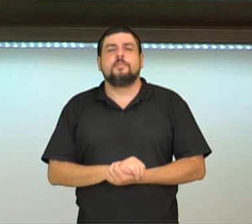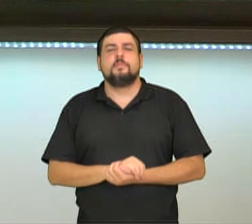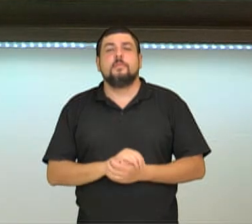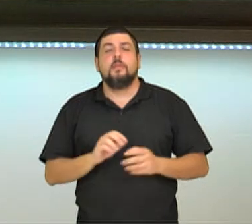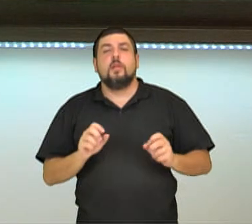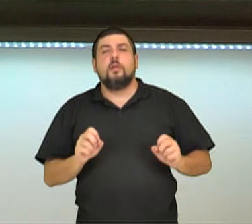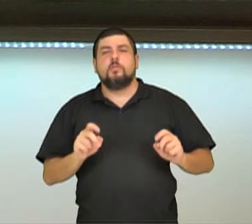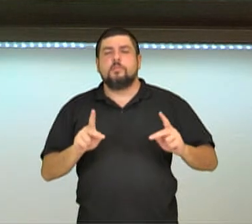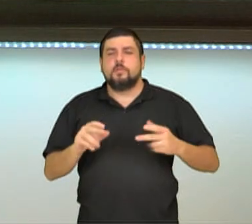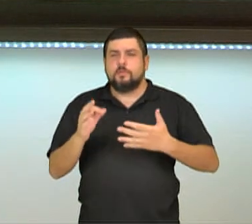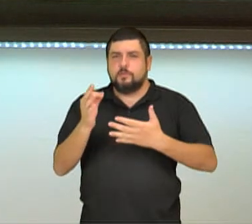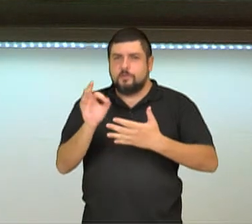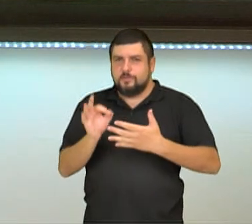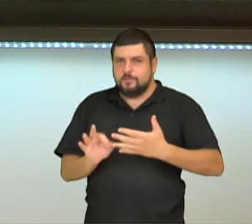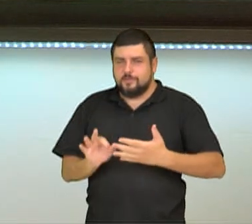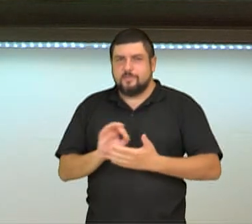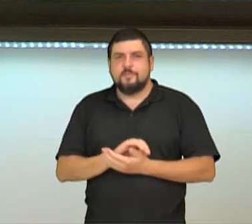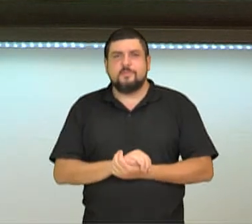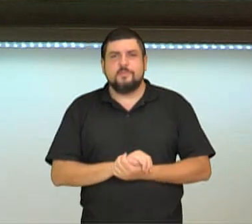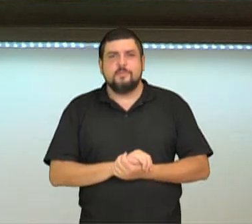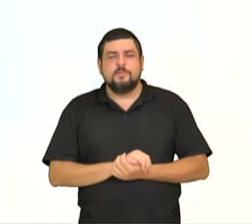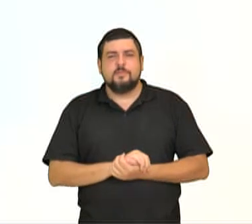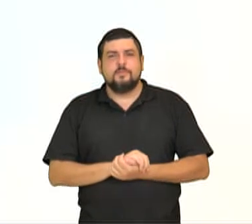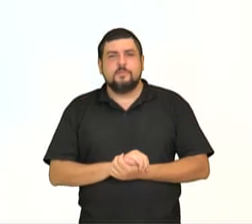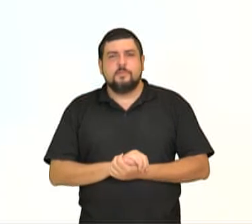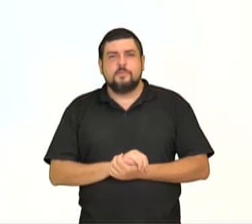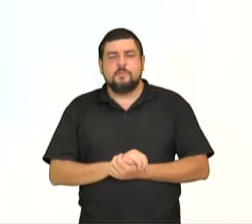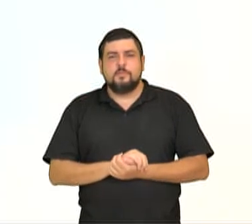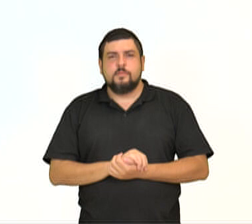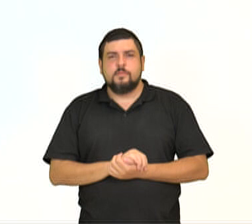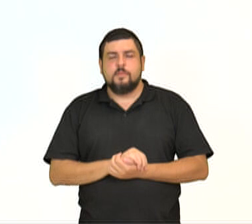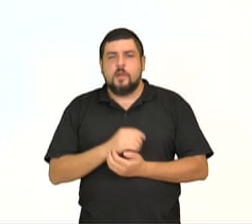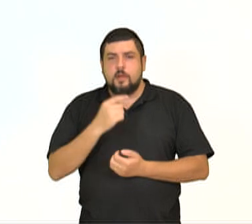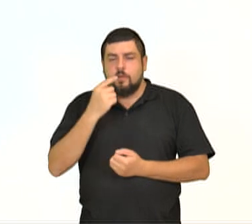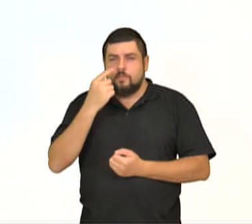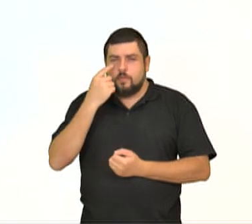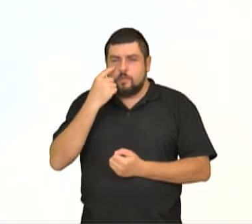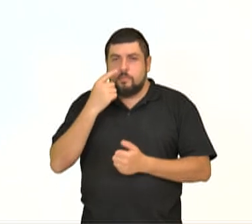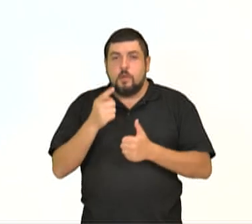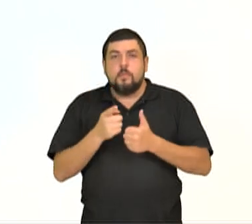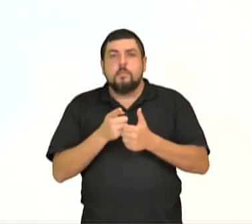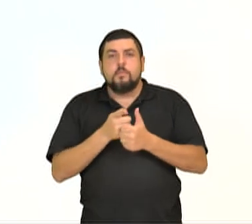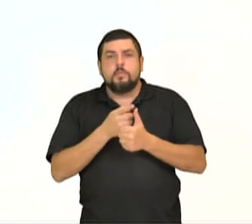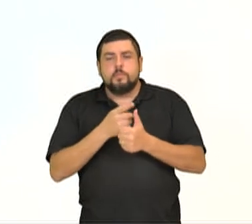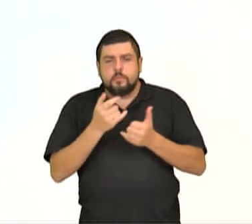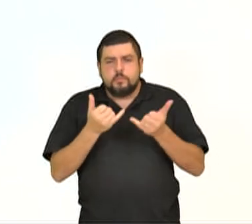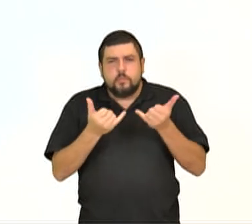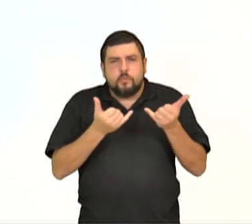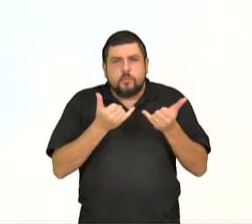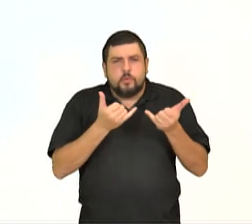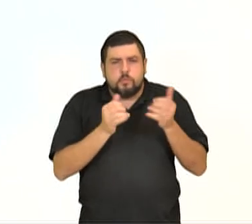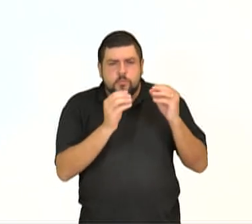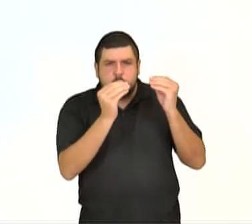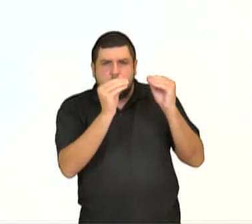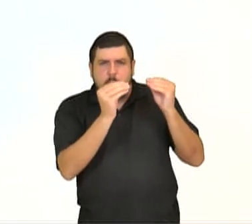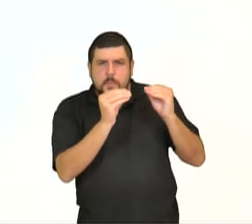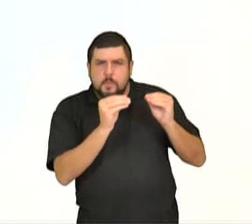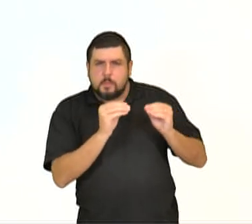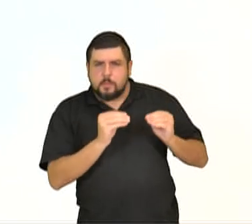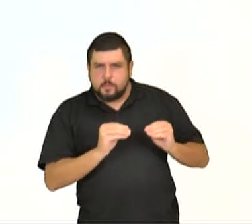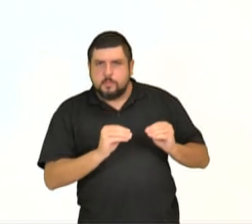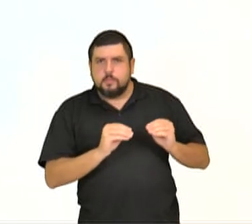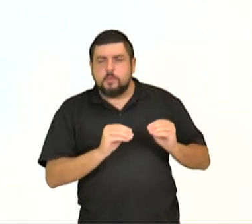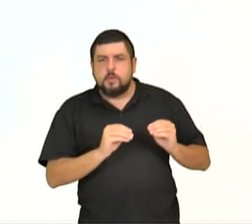Vamos para a correção da atividade? Olha só. Então, a gente organiza os dados do exercício. Ele deu a concentração